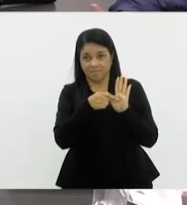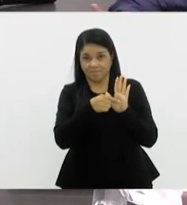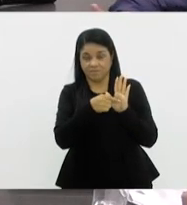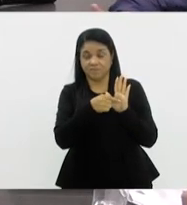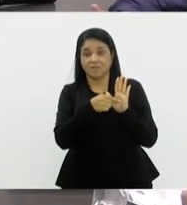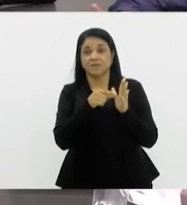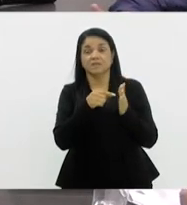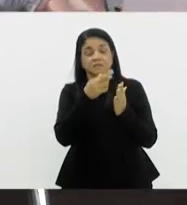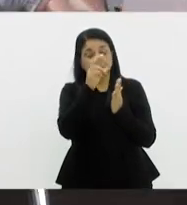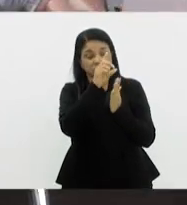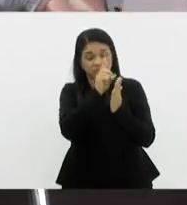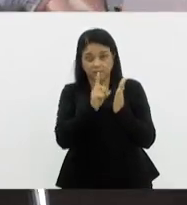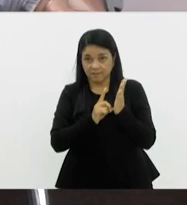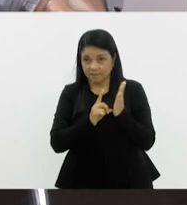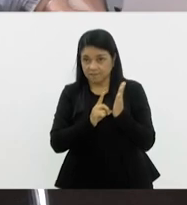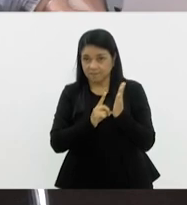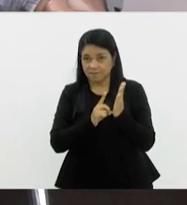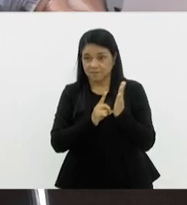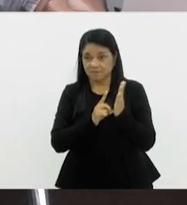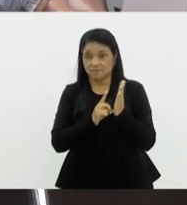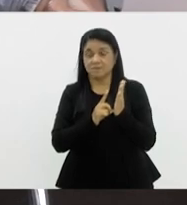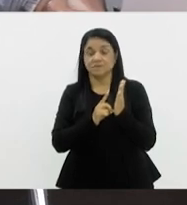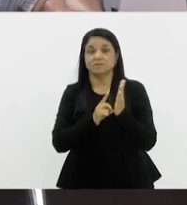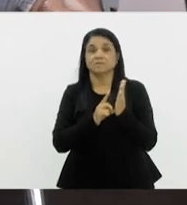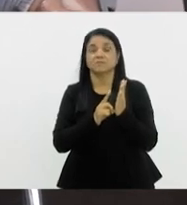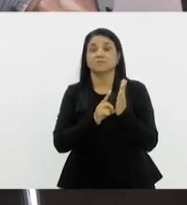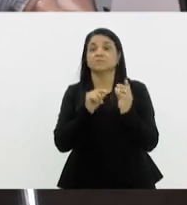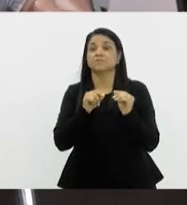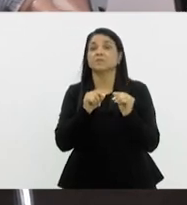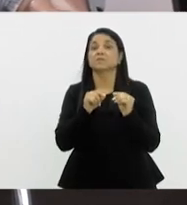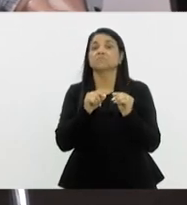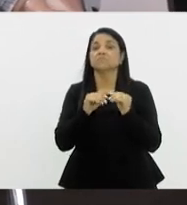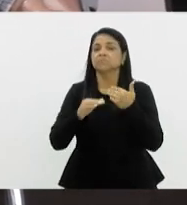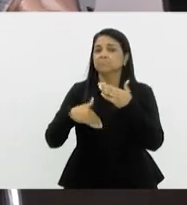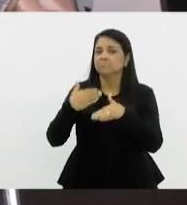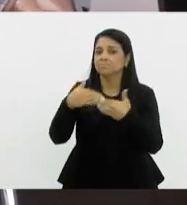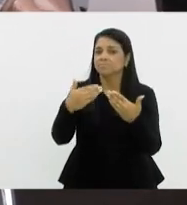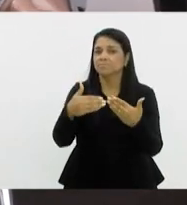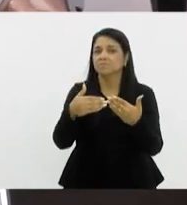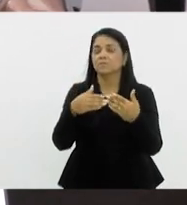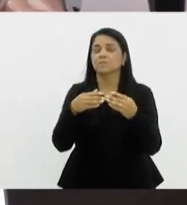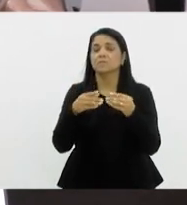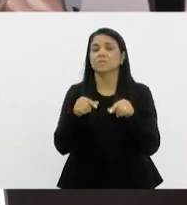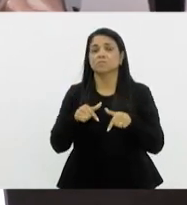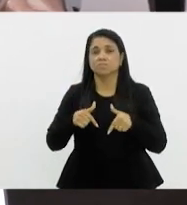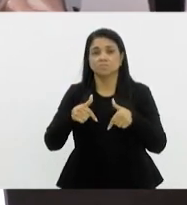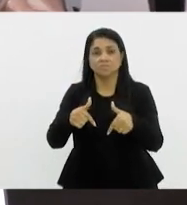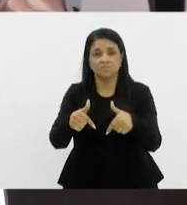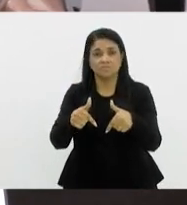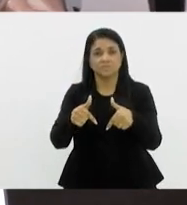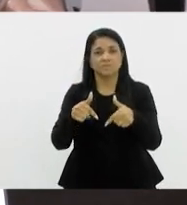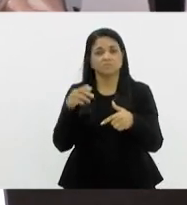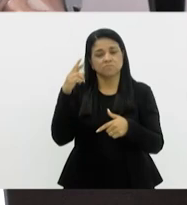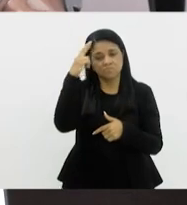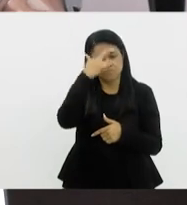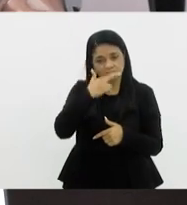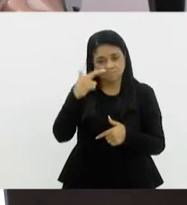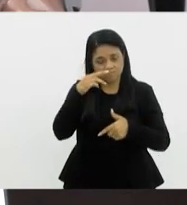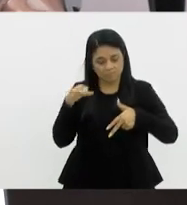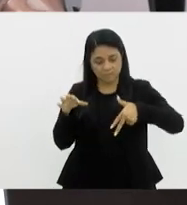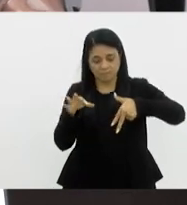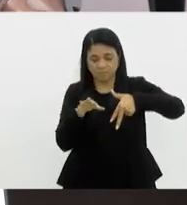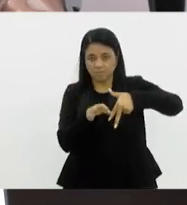Estabelece diretrizes e procedimentos para aplicação e o acompanhamento de medida de monitoramento